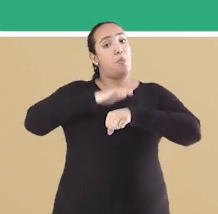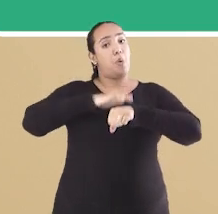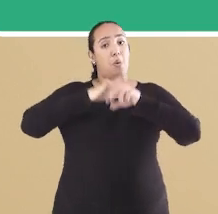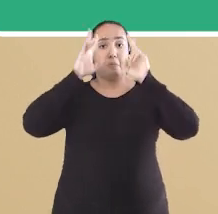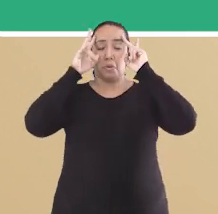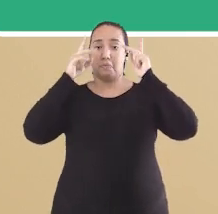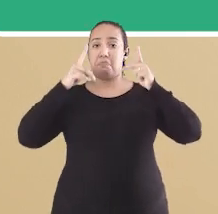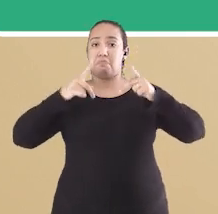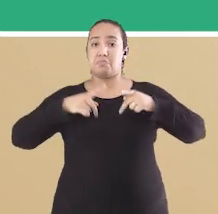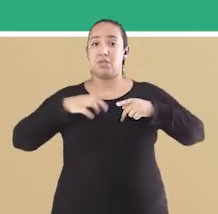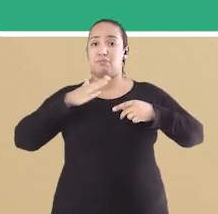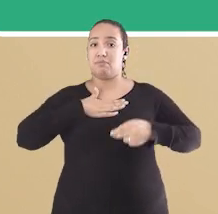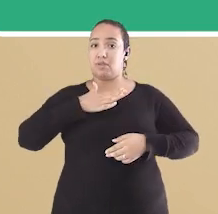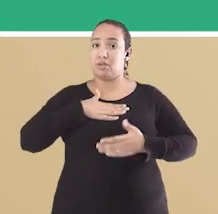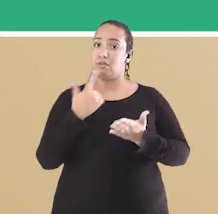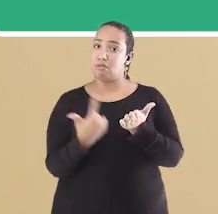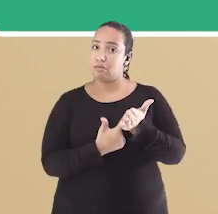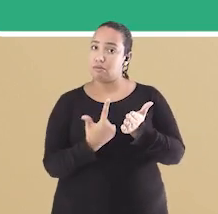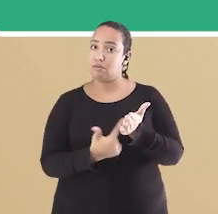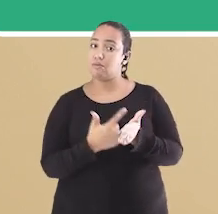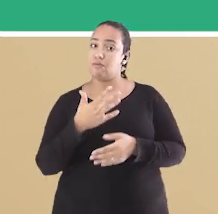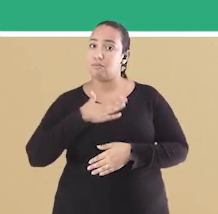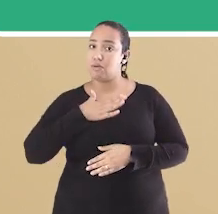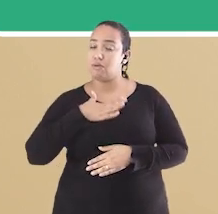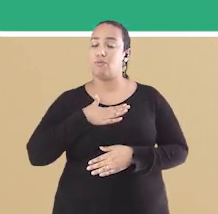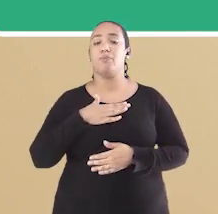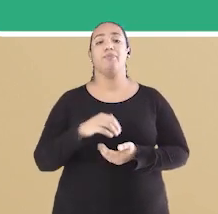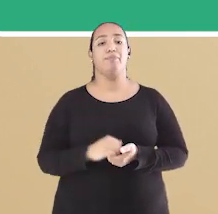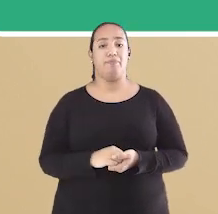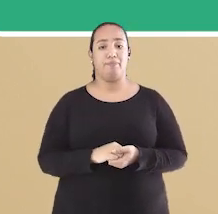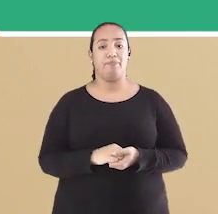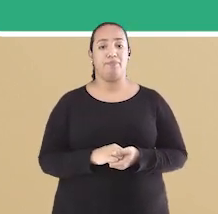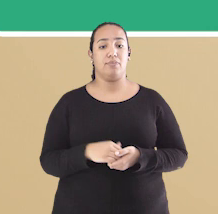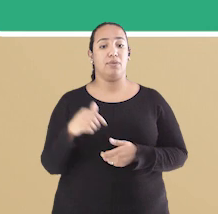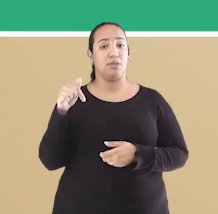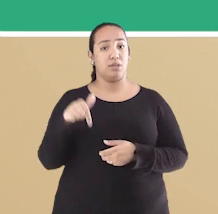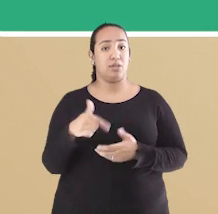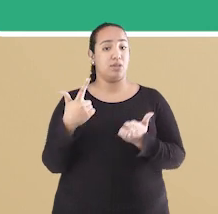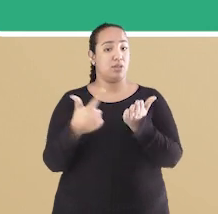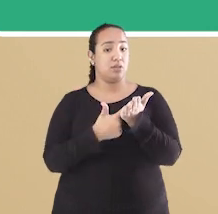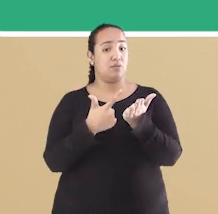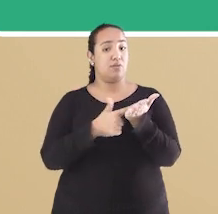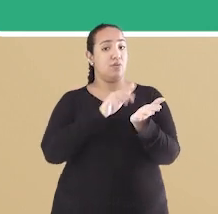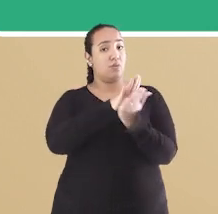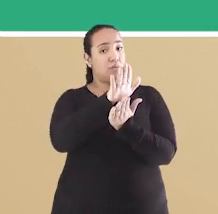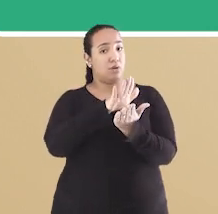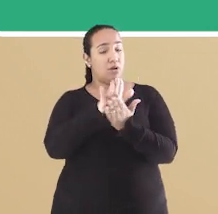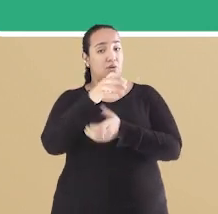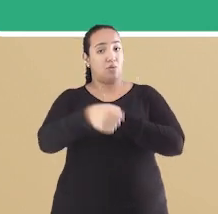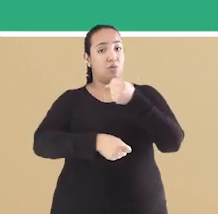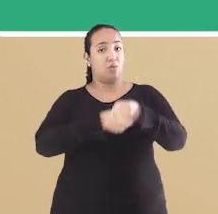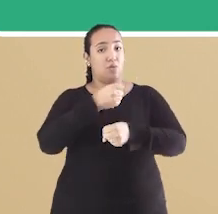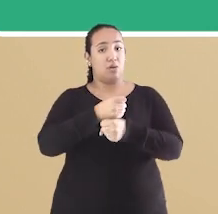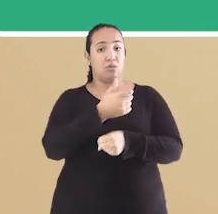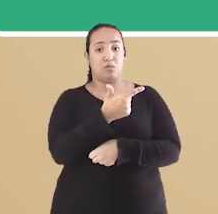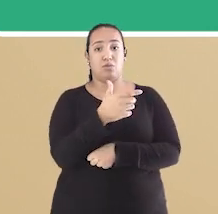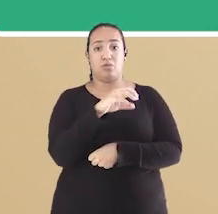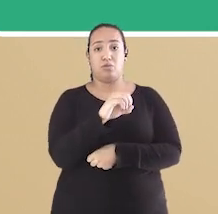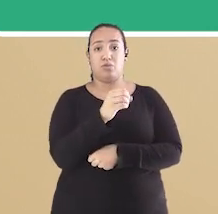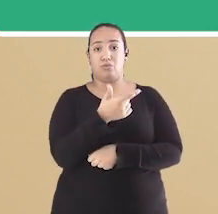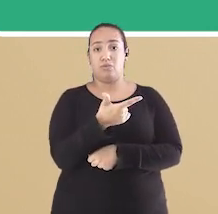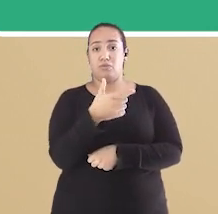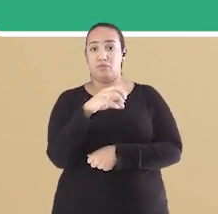numa Perspectiva Transdisciplinar, volume 1. Esta obra foi publicada no ano de 2020 pela editora Reflexão,